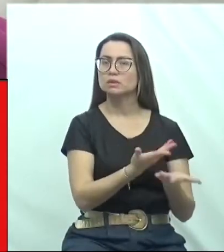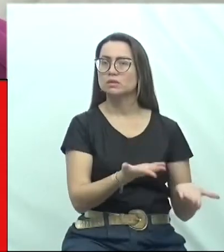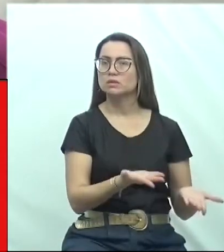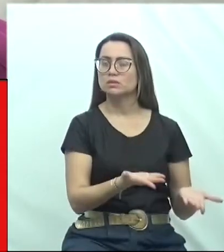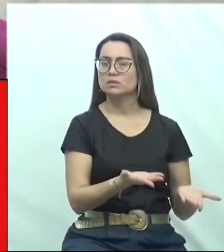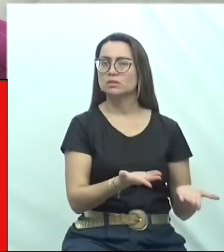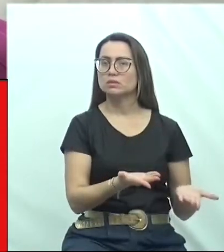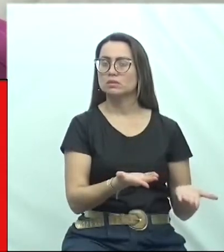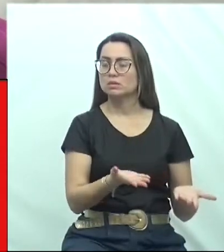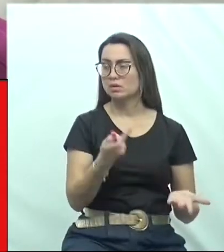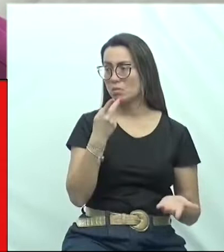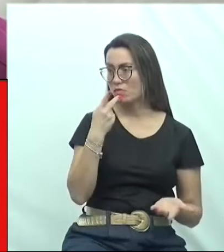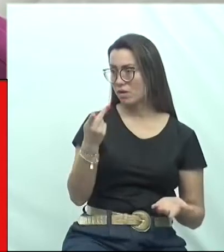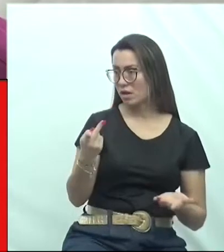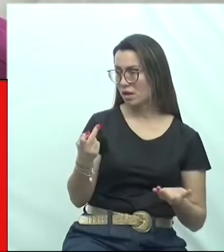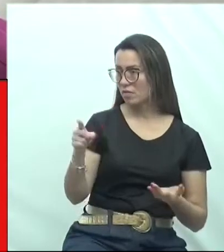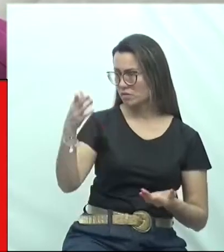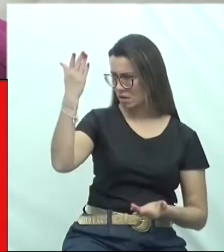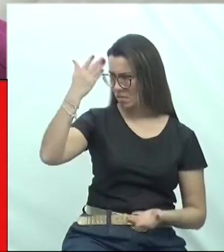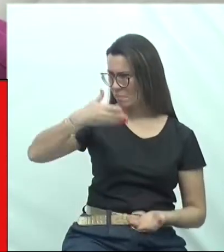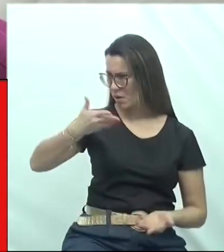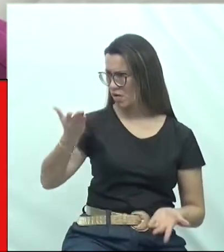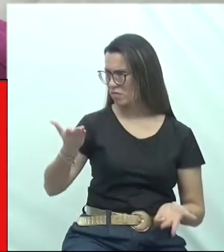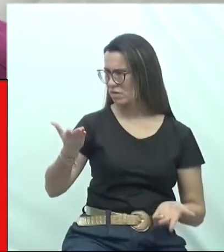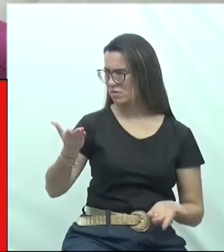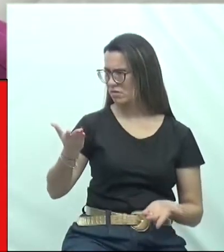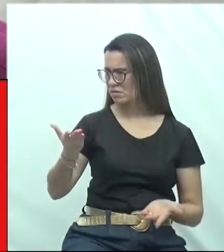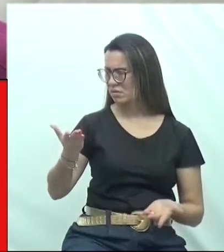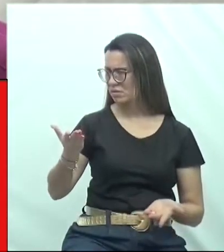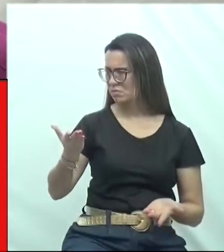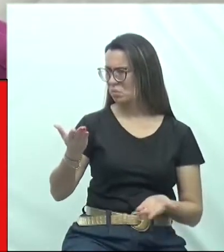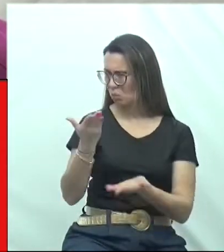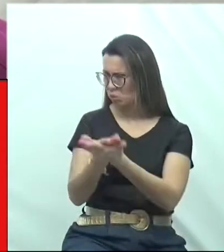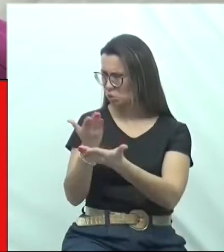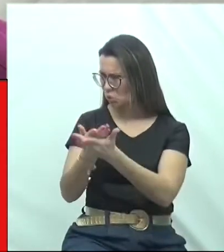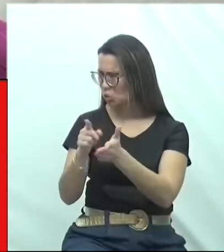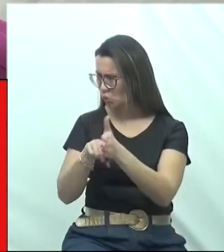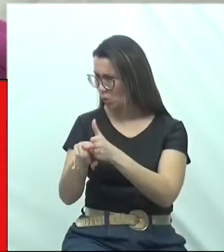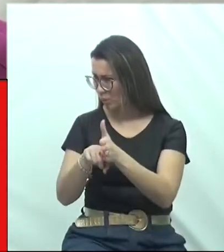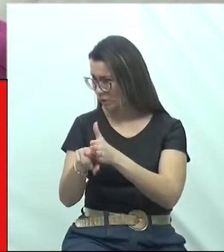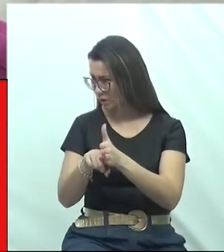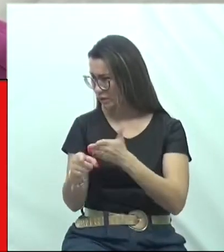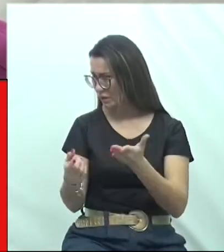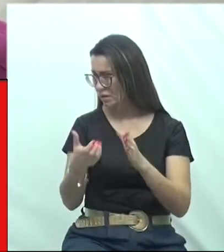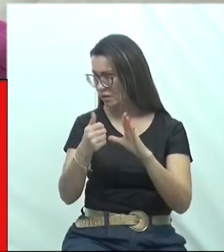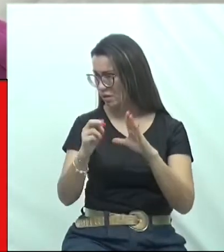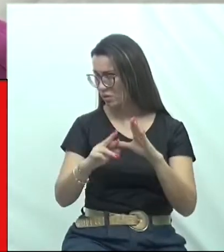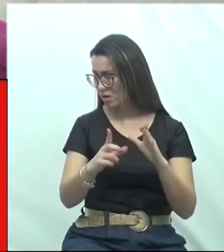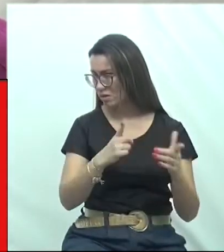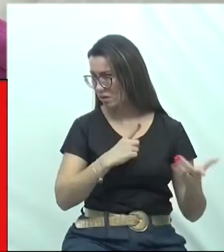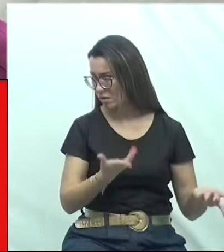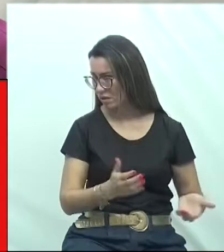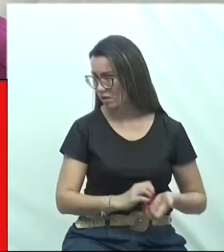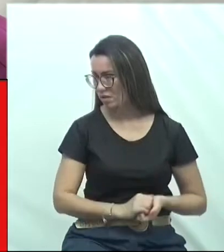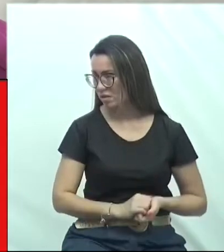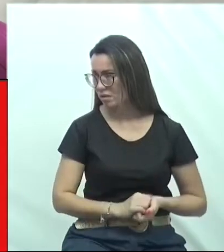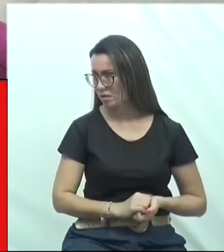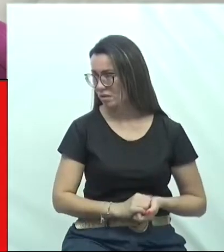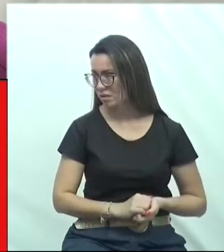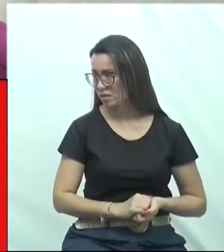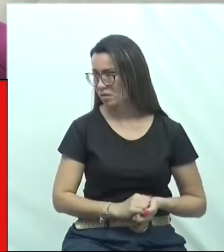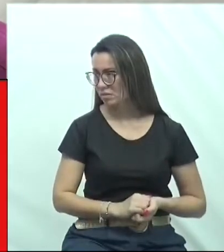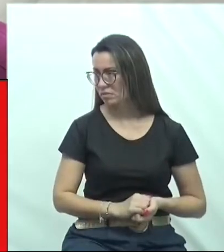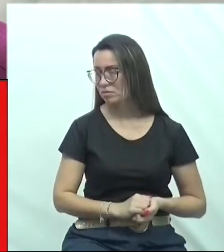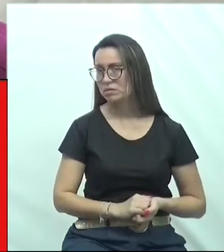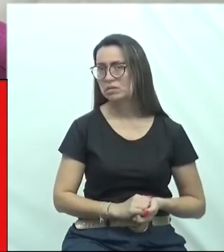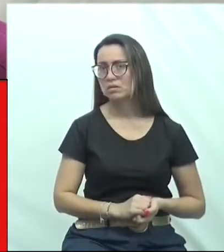falei, qual é a comprovação que realmente ar estava passando por aquele hidrômetro se não houve abastecimento? Ali por água?